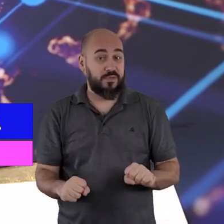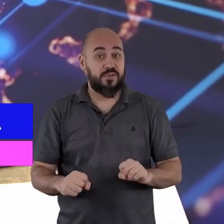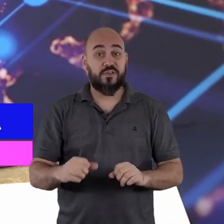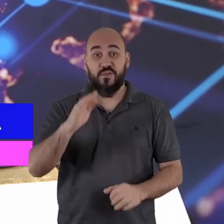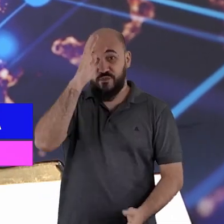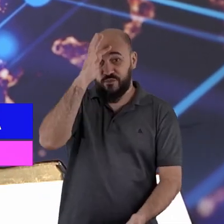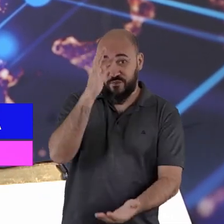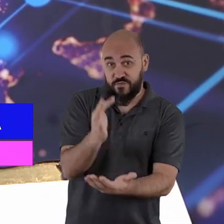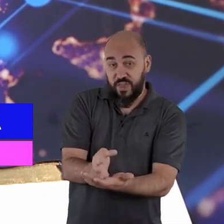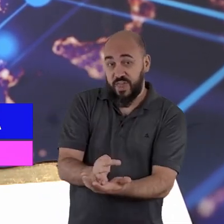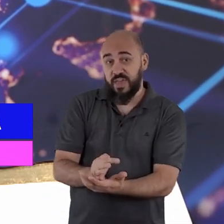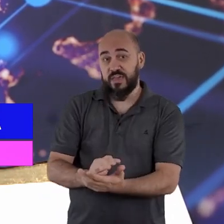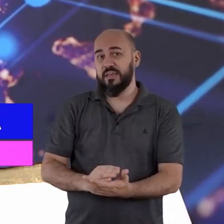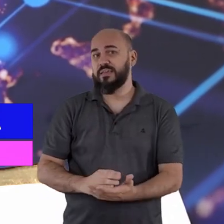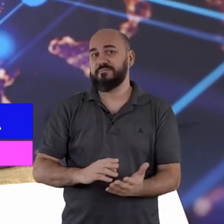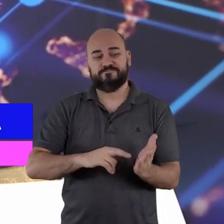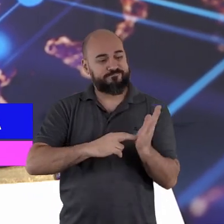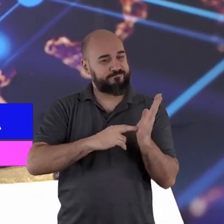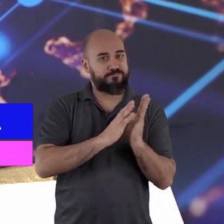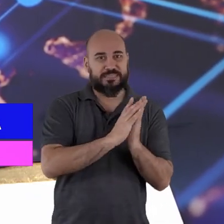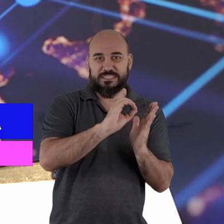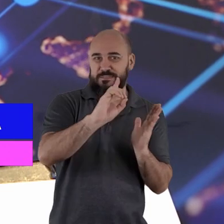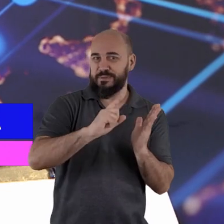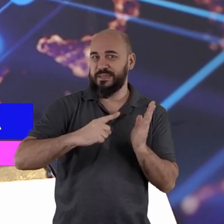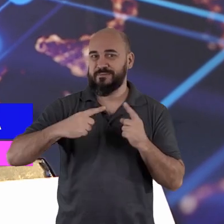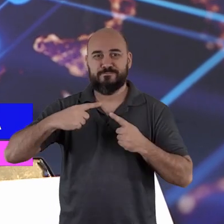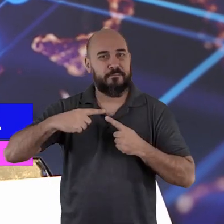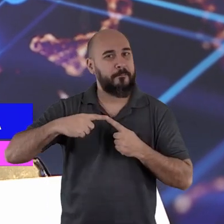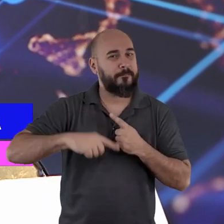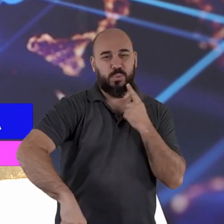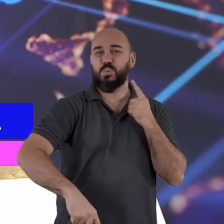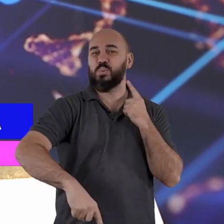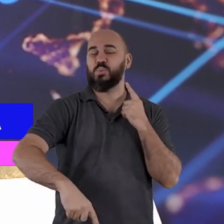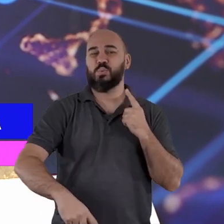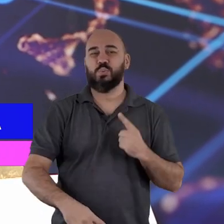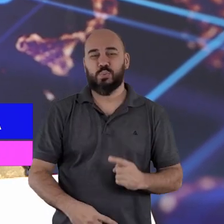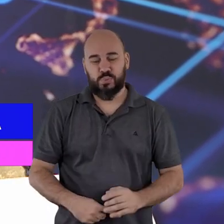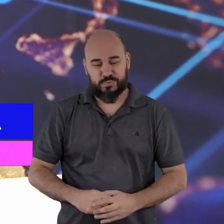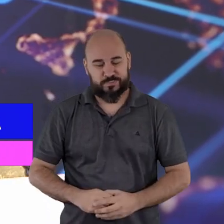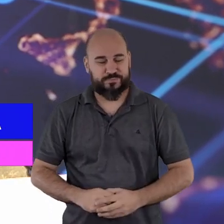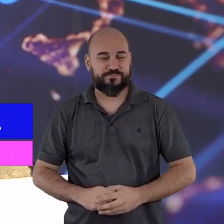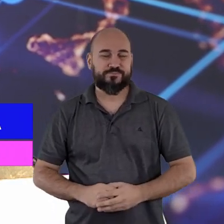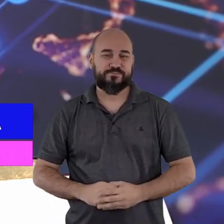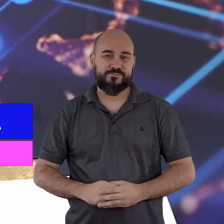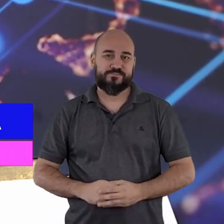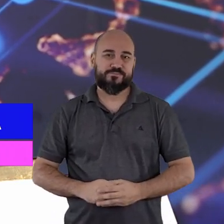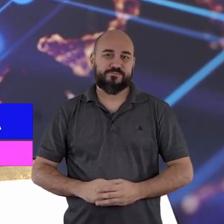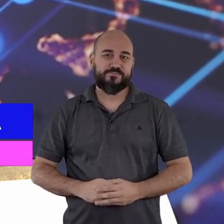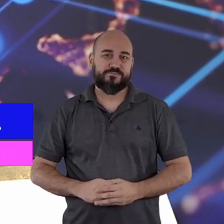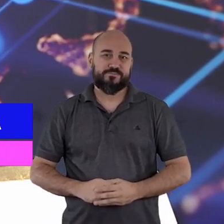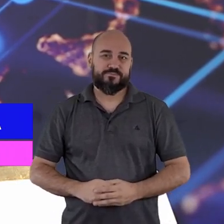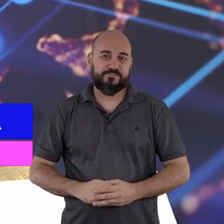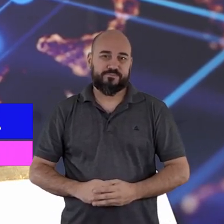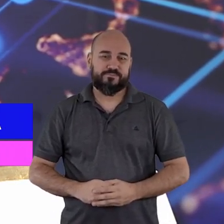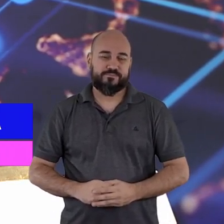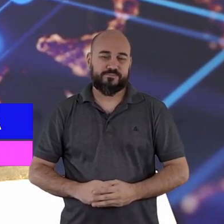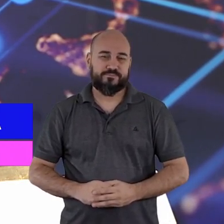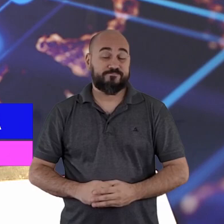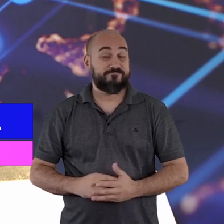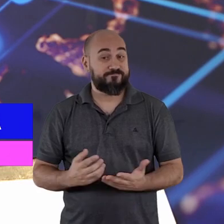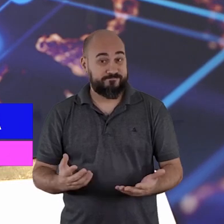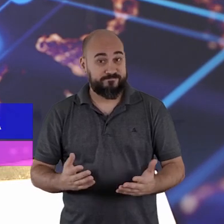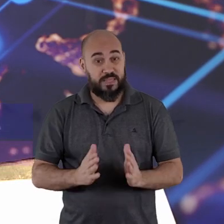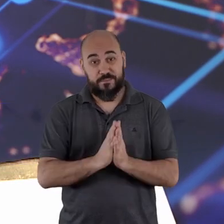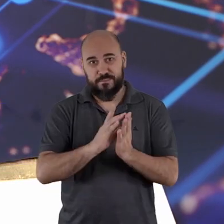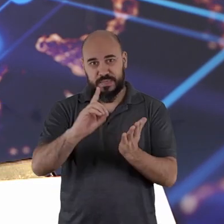tinha nada a ver com a essência, a revelação da palavra do Senhor. A Bíblia foi sendo